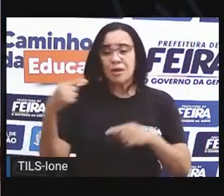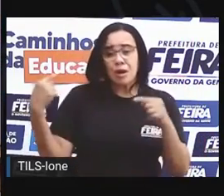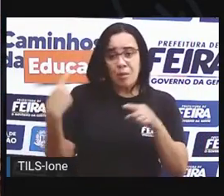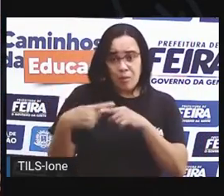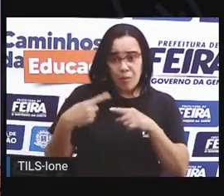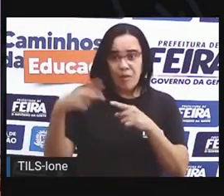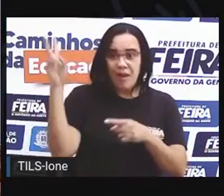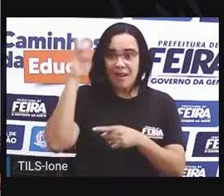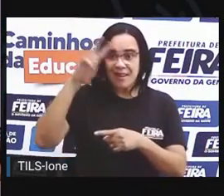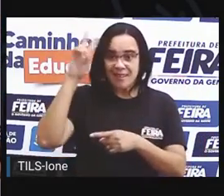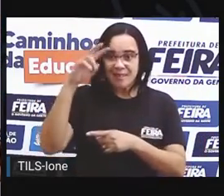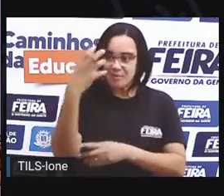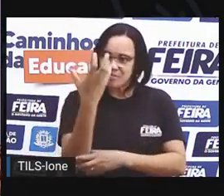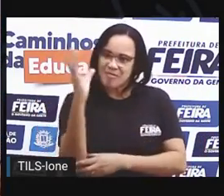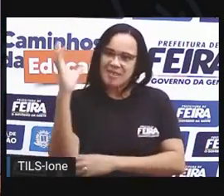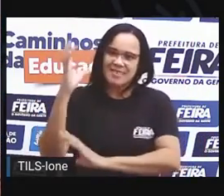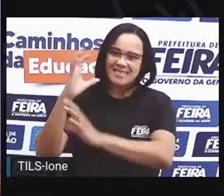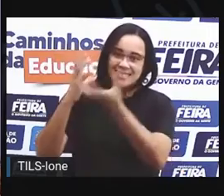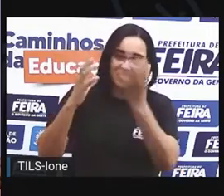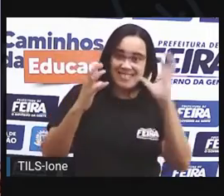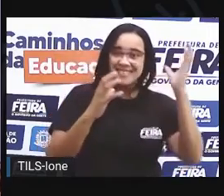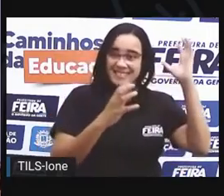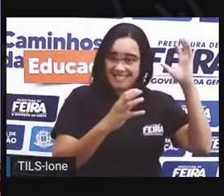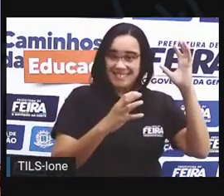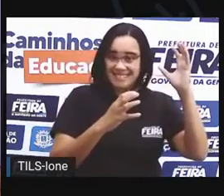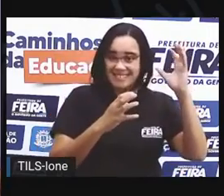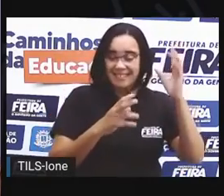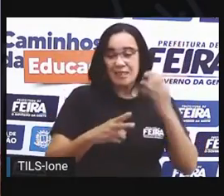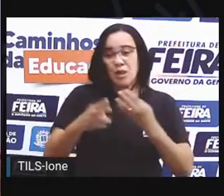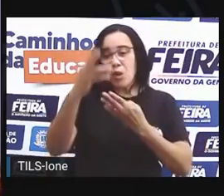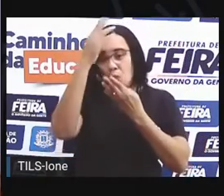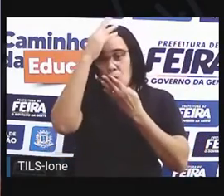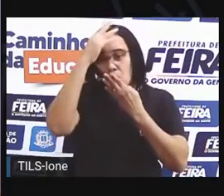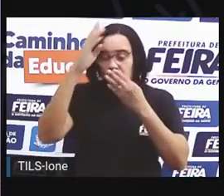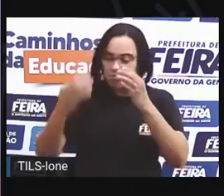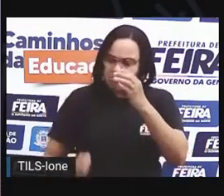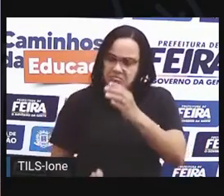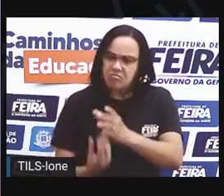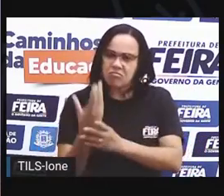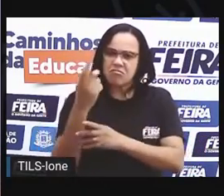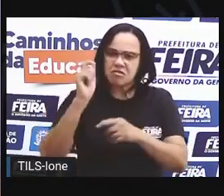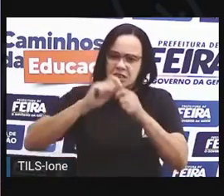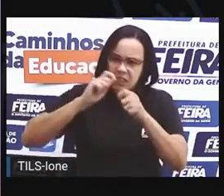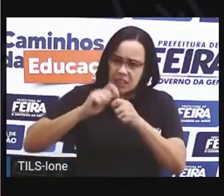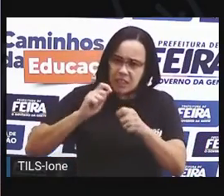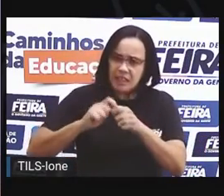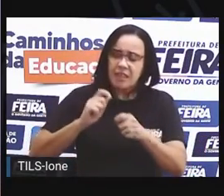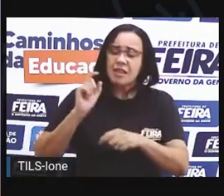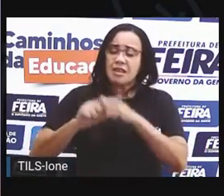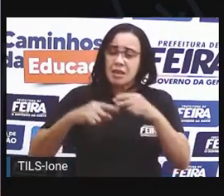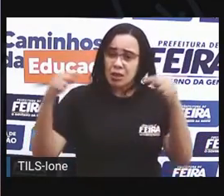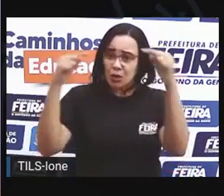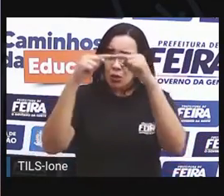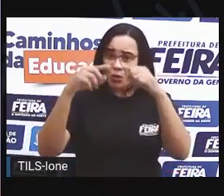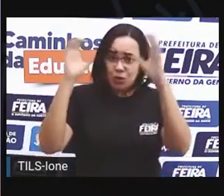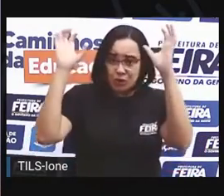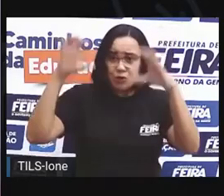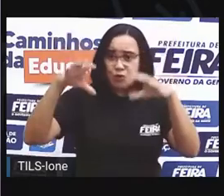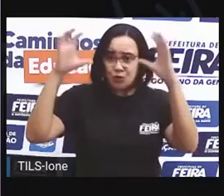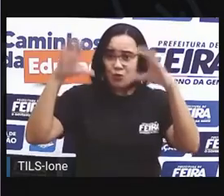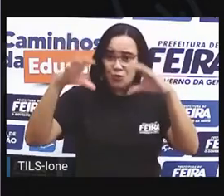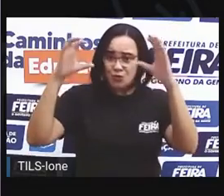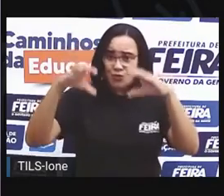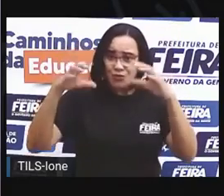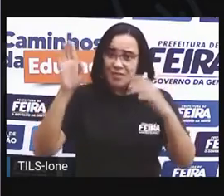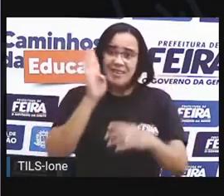Que legal! Os índios inventaram um instrumento musical que imita o som da chuva. Não é